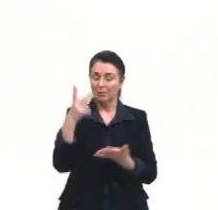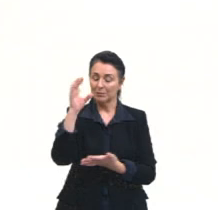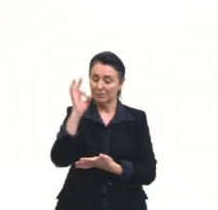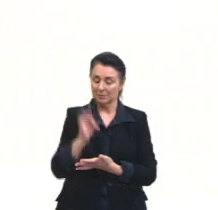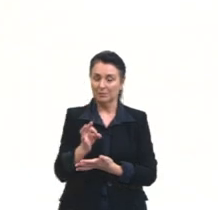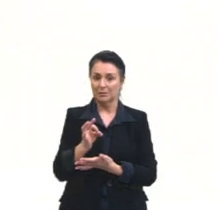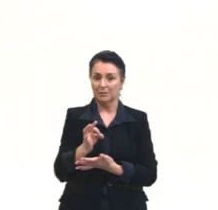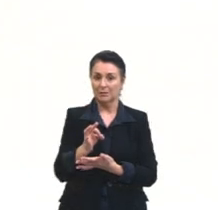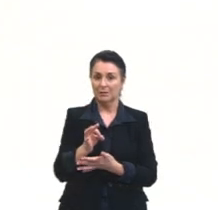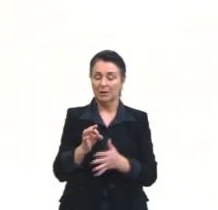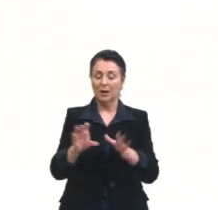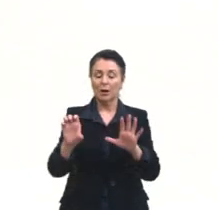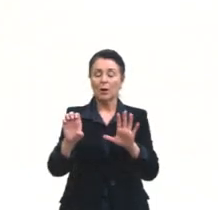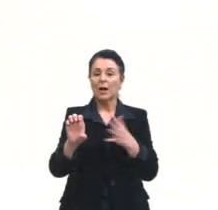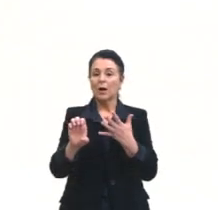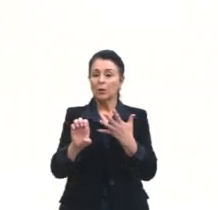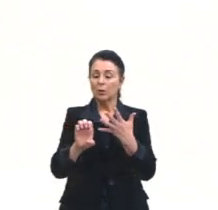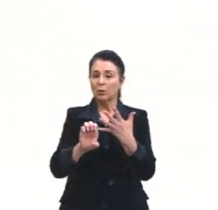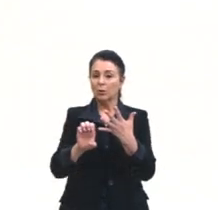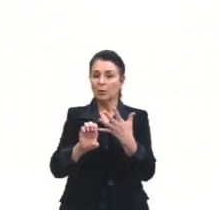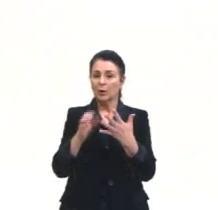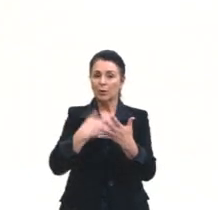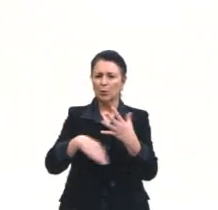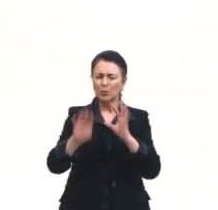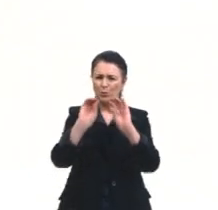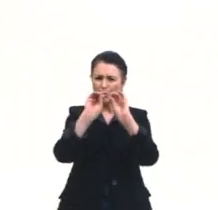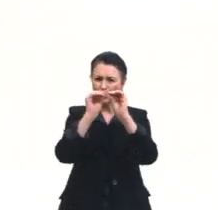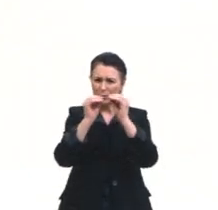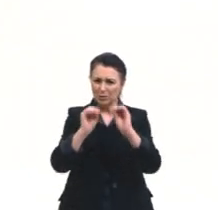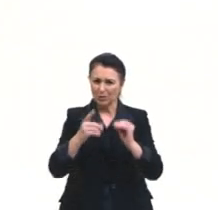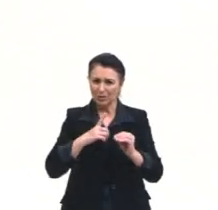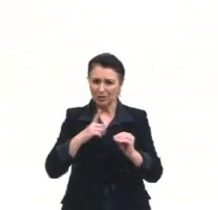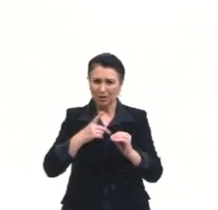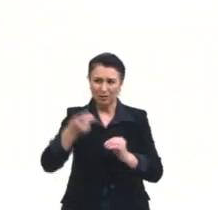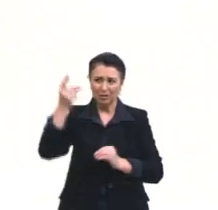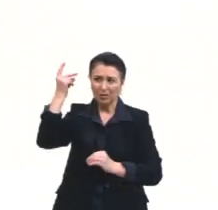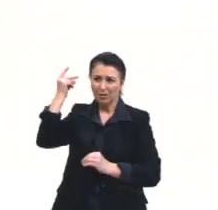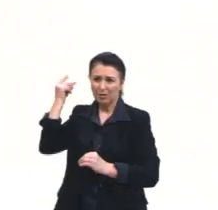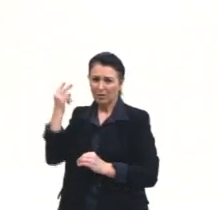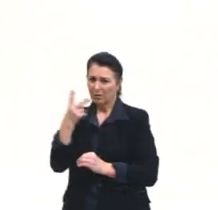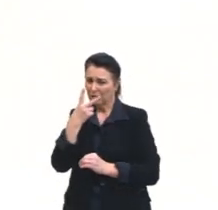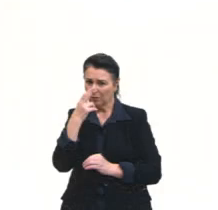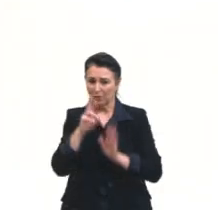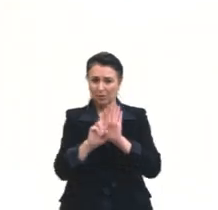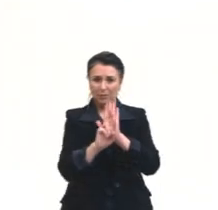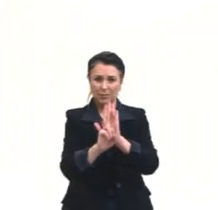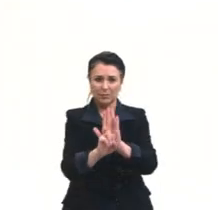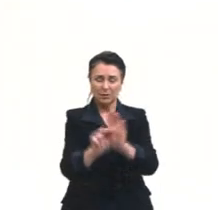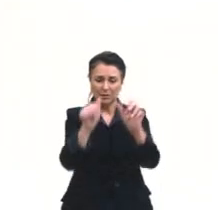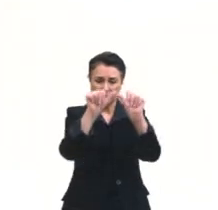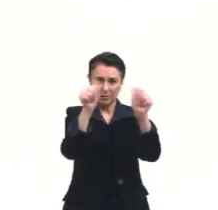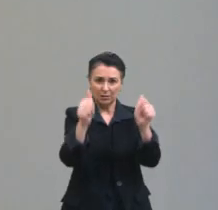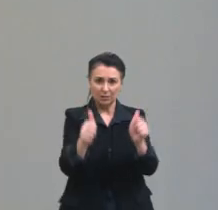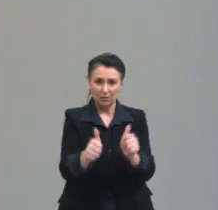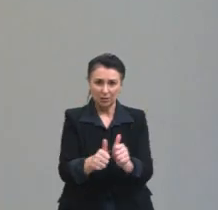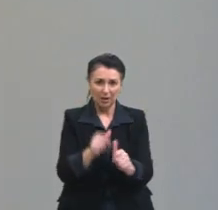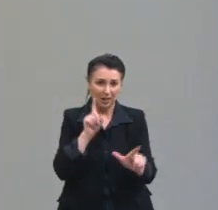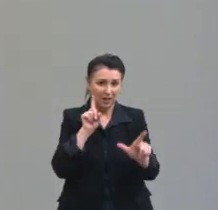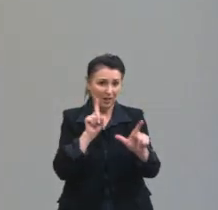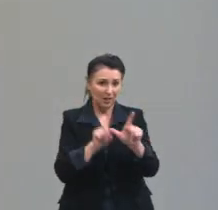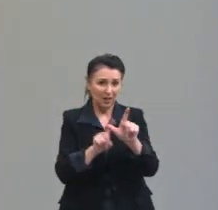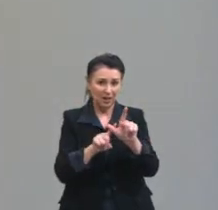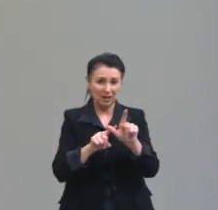certa letra ele todos os organismos possuem um ancestral comum representado na figura pela letra A